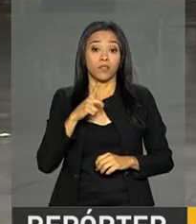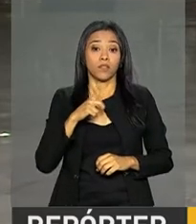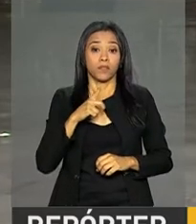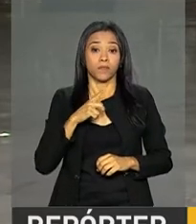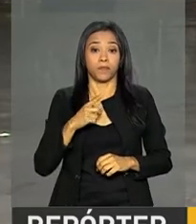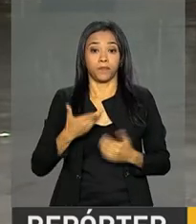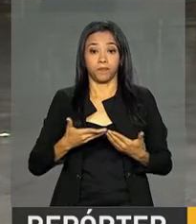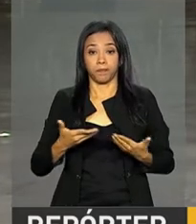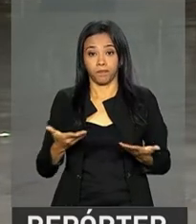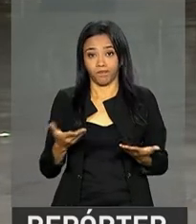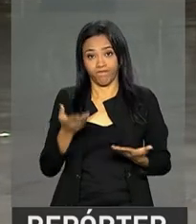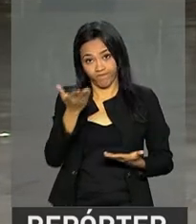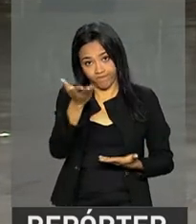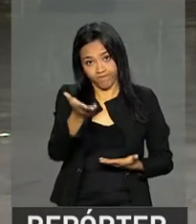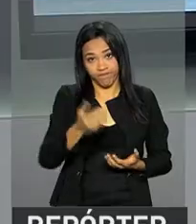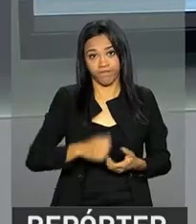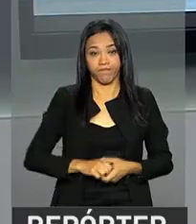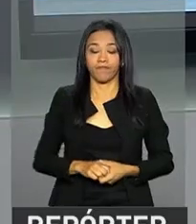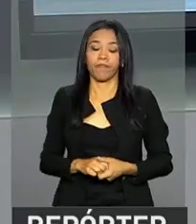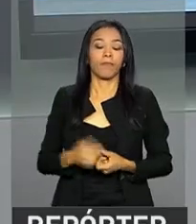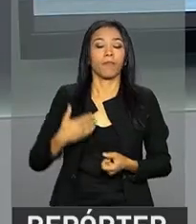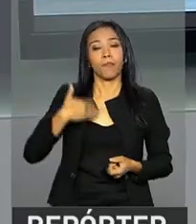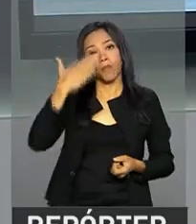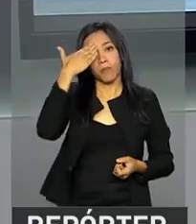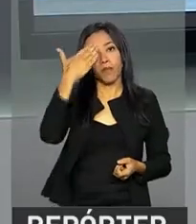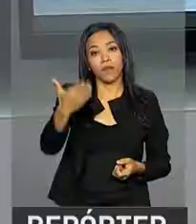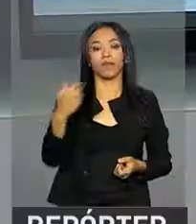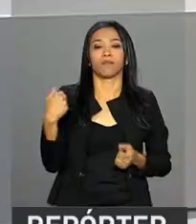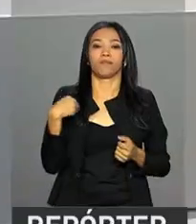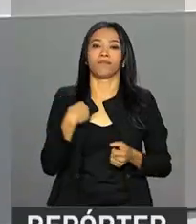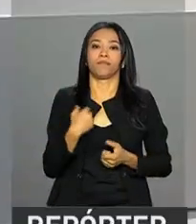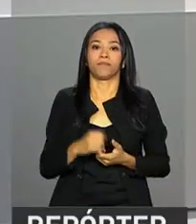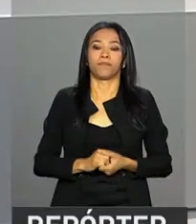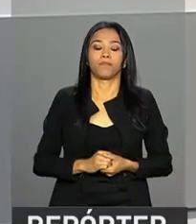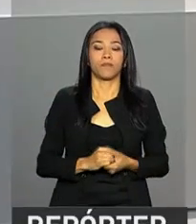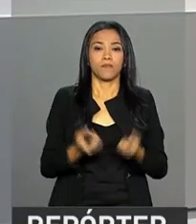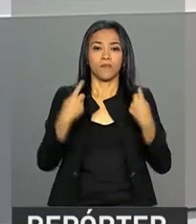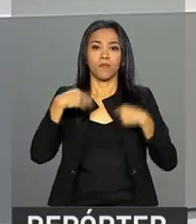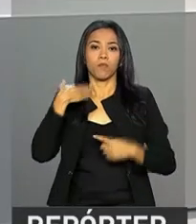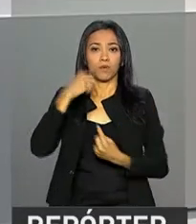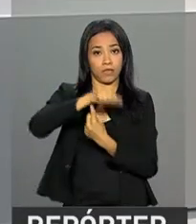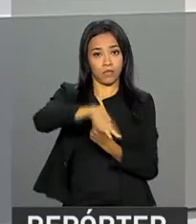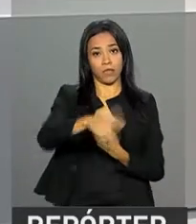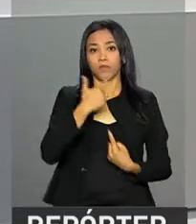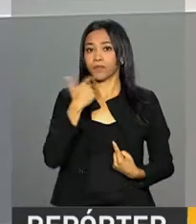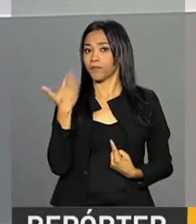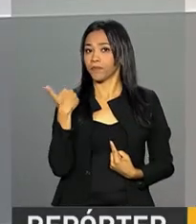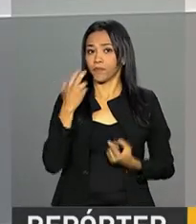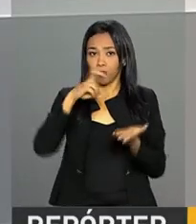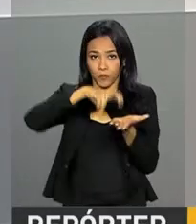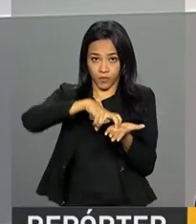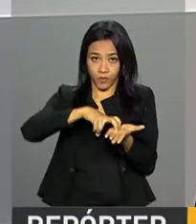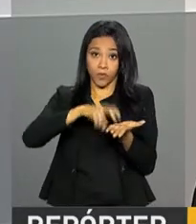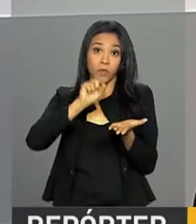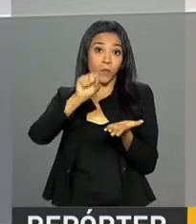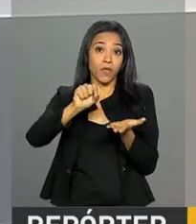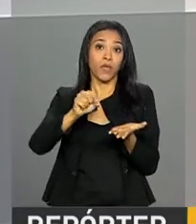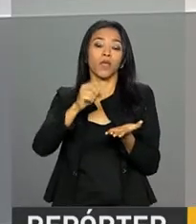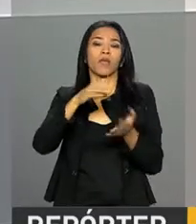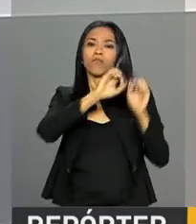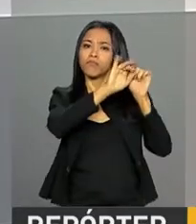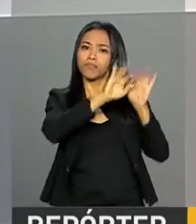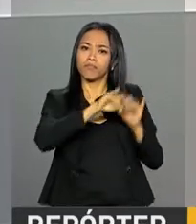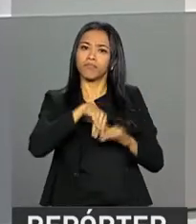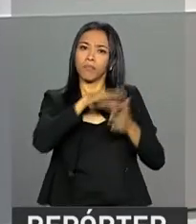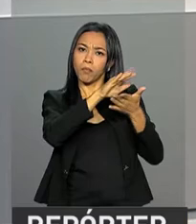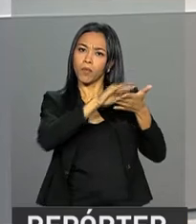ministério cara com você brigada joão pedro pela sua participação o banco central divulgou agora pela manhã o boletim focus com as projeções